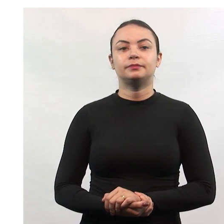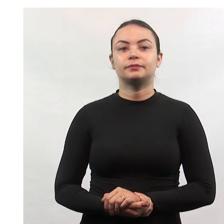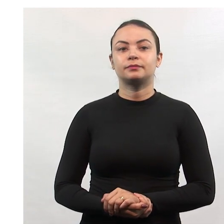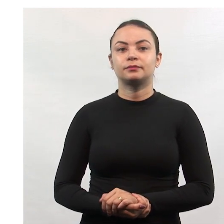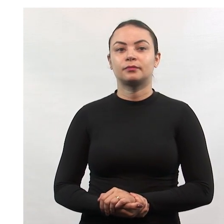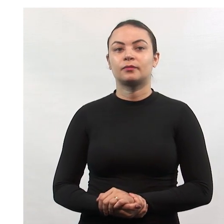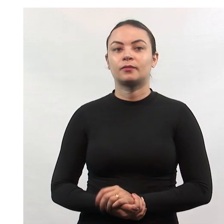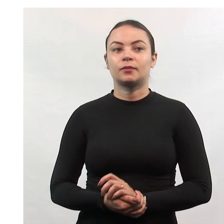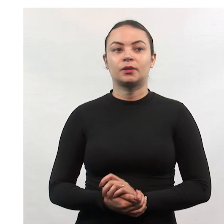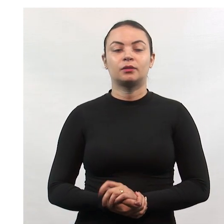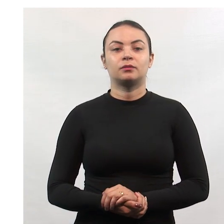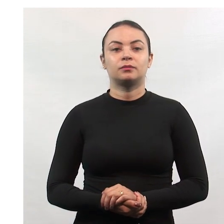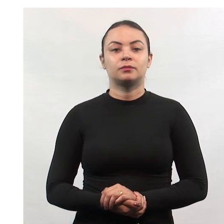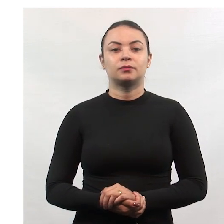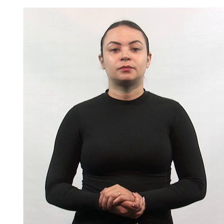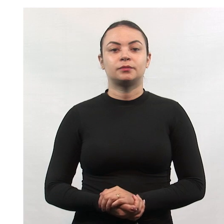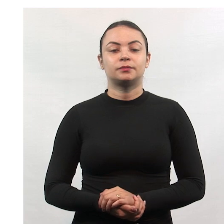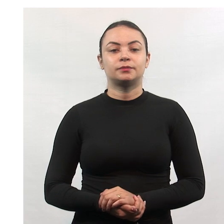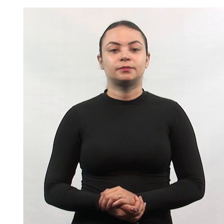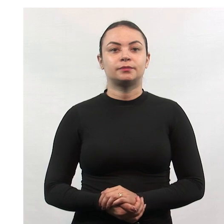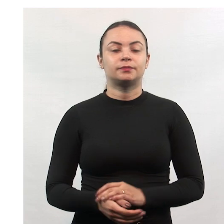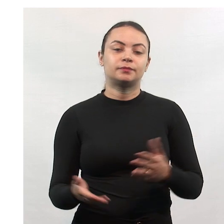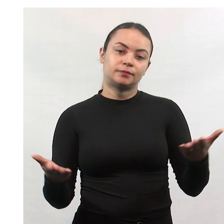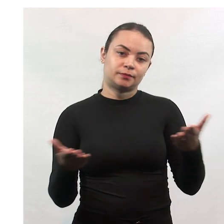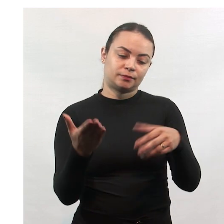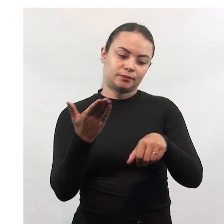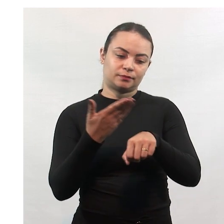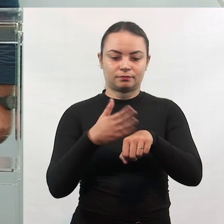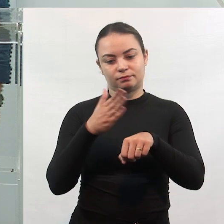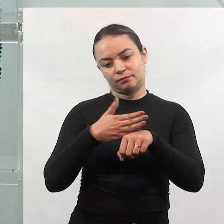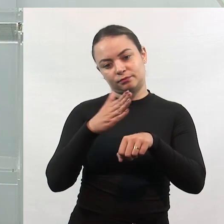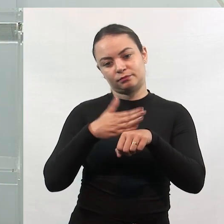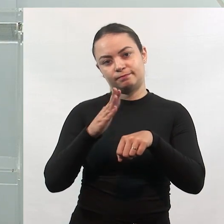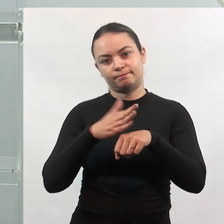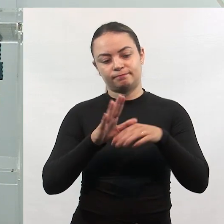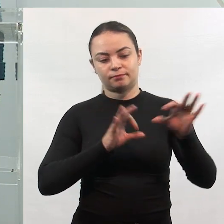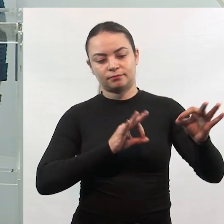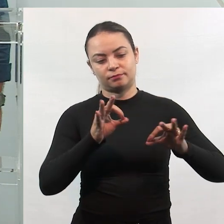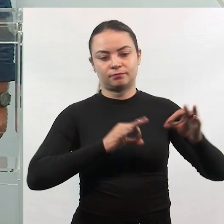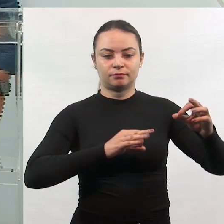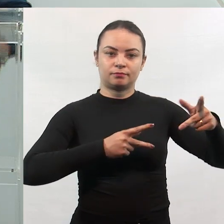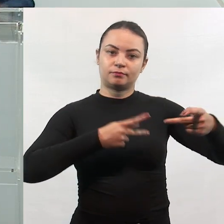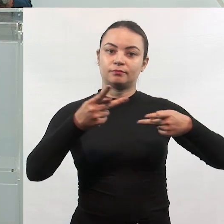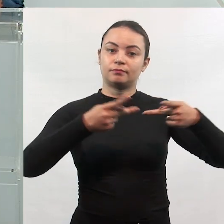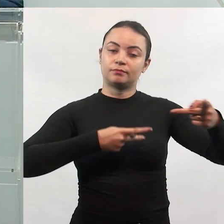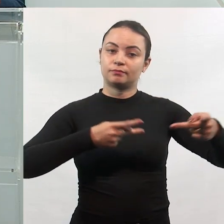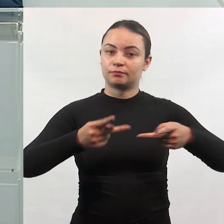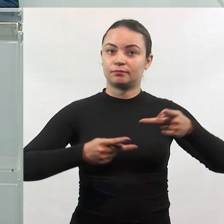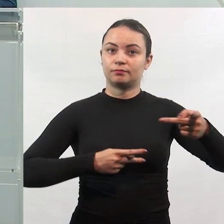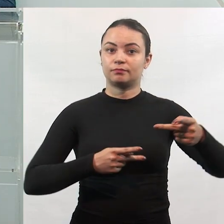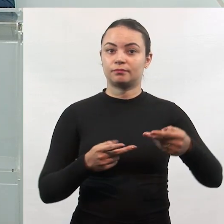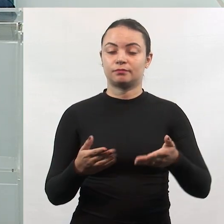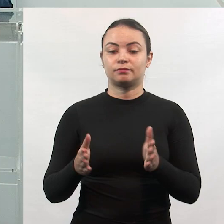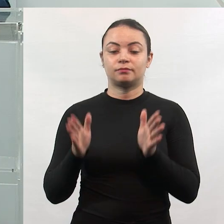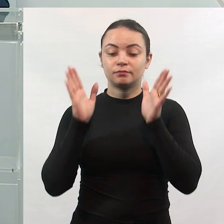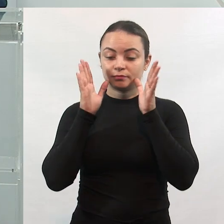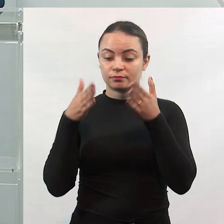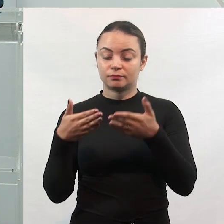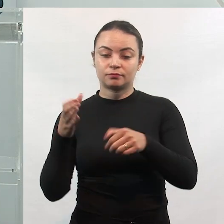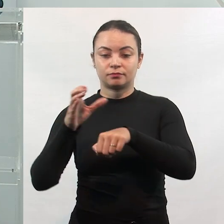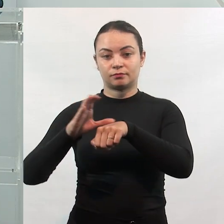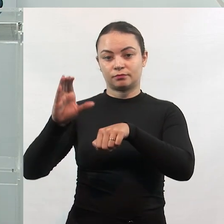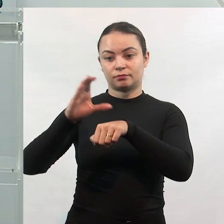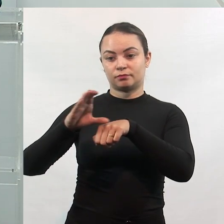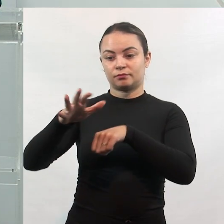aí eu vou pegar... A gente está fazendo um trabalho aí prático, né, com vocês, de elaboração de projeto, e a gente está dentro de